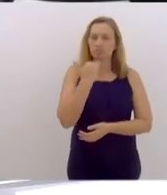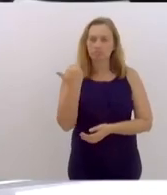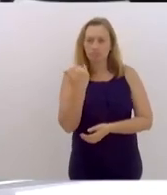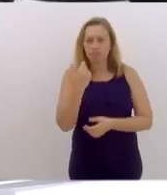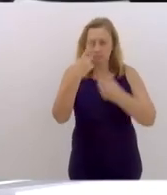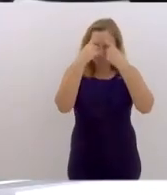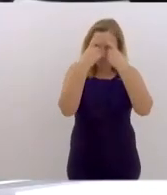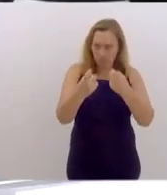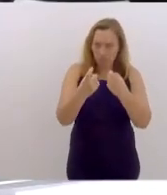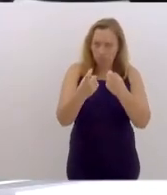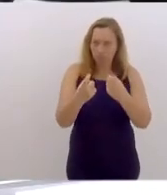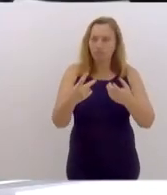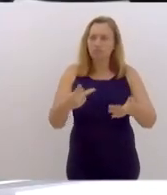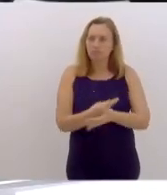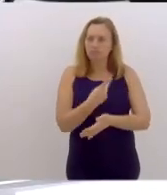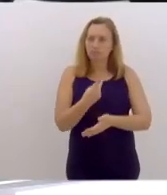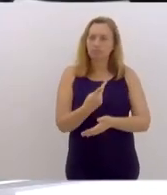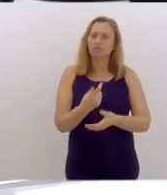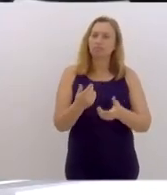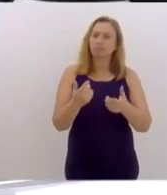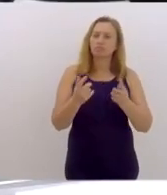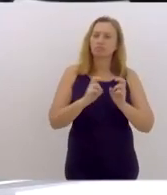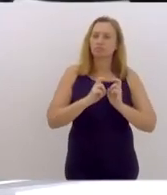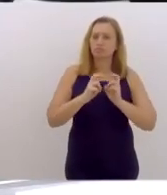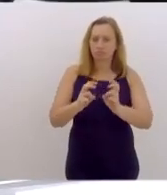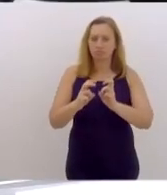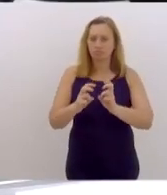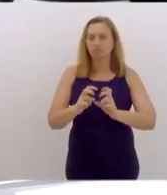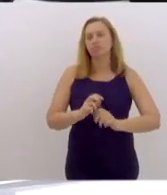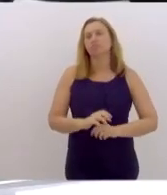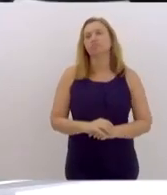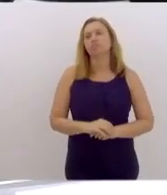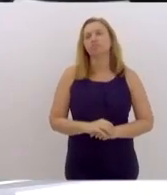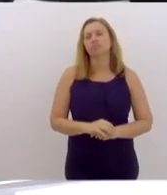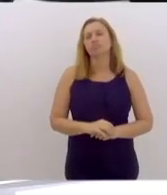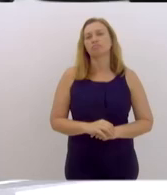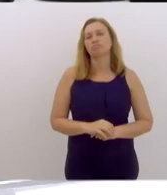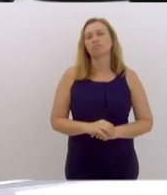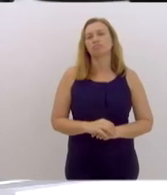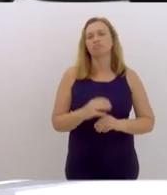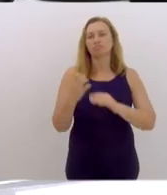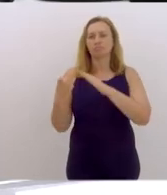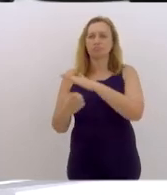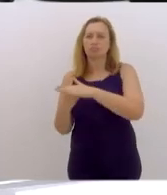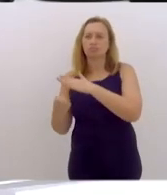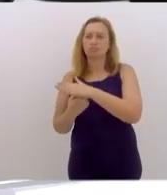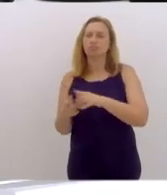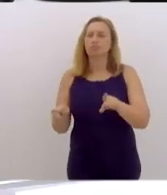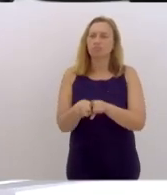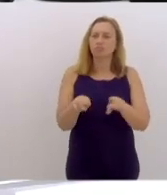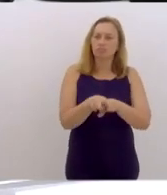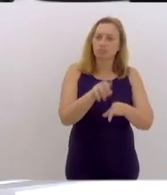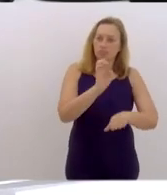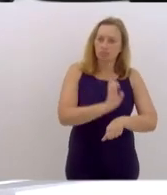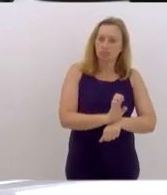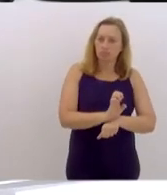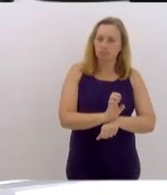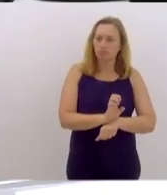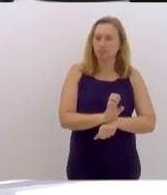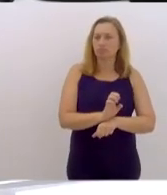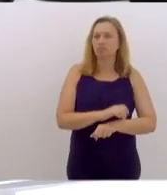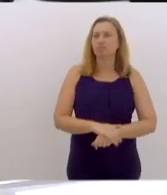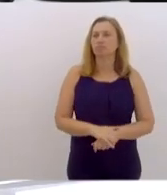e violências ocorridas no sistema Ferroviário tanto a concessionária quanto o estado seja